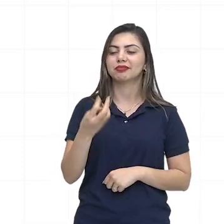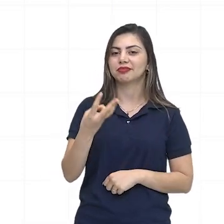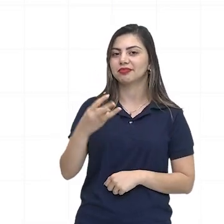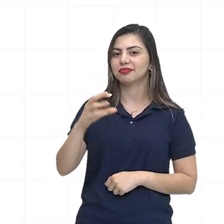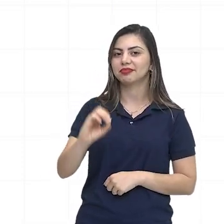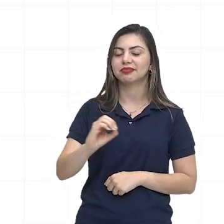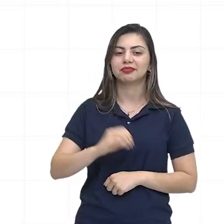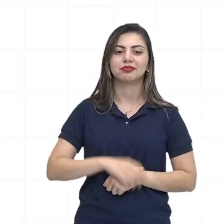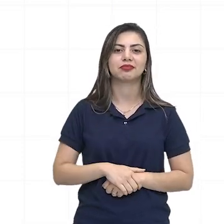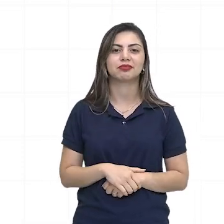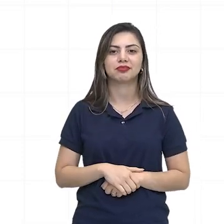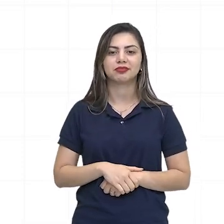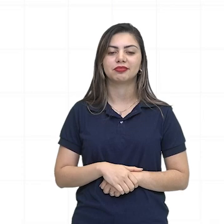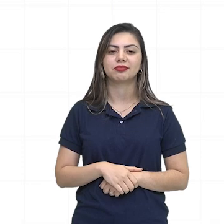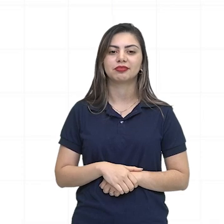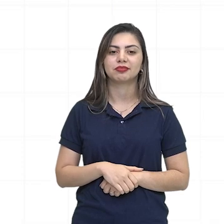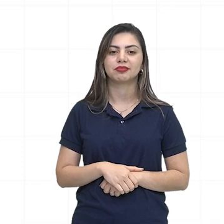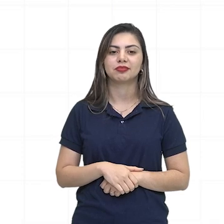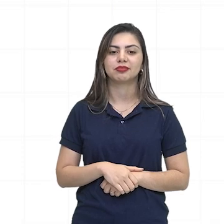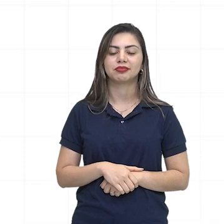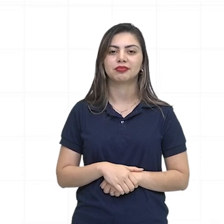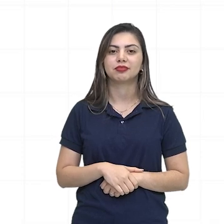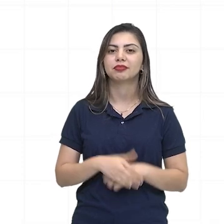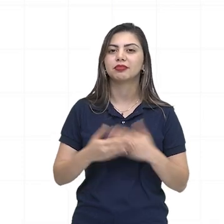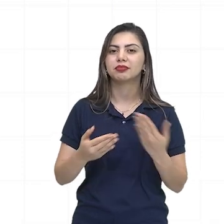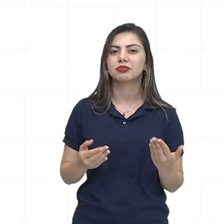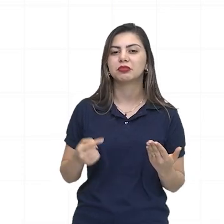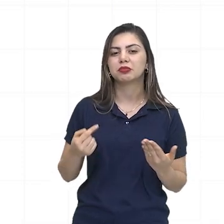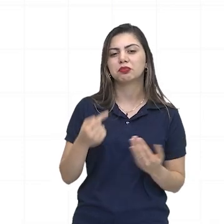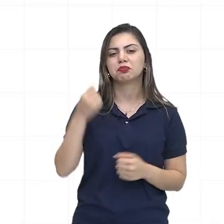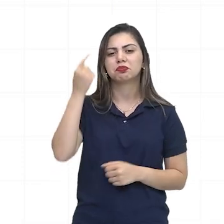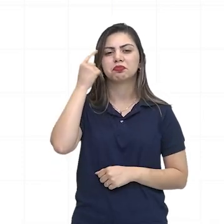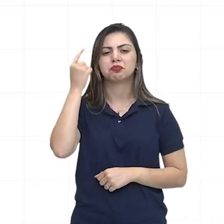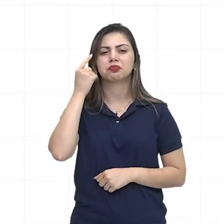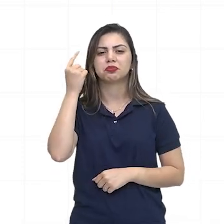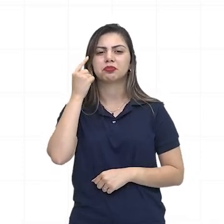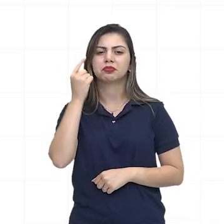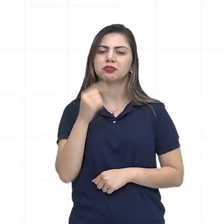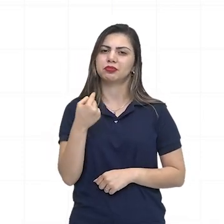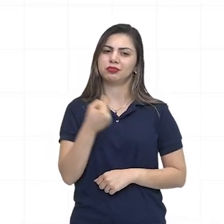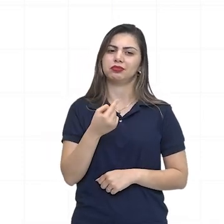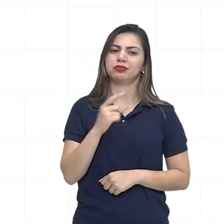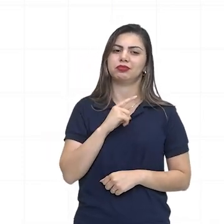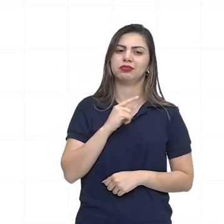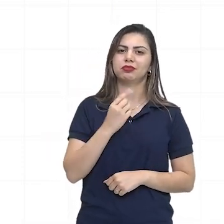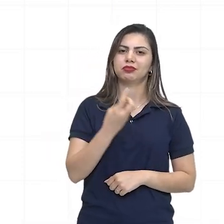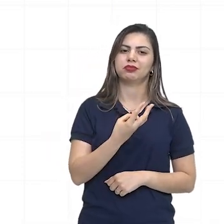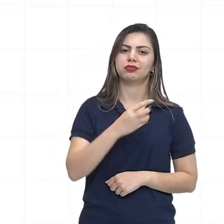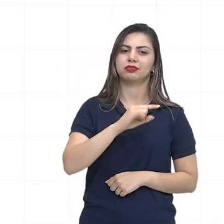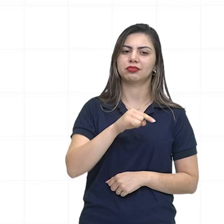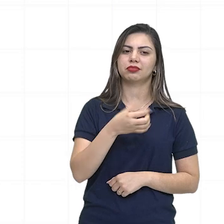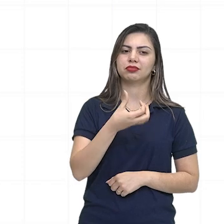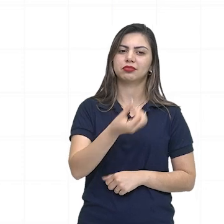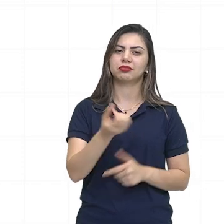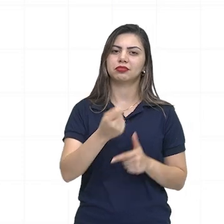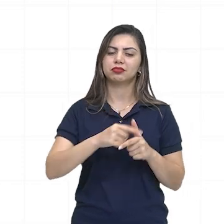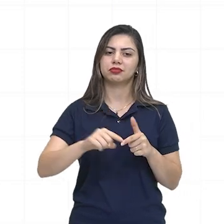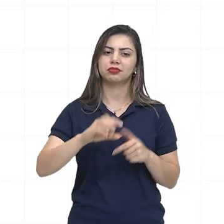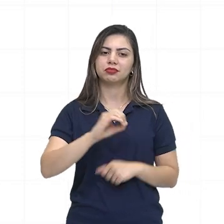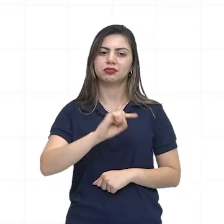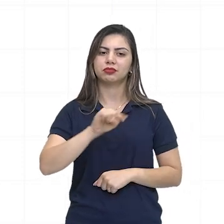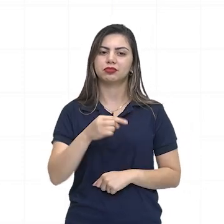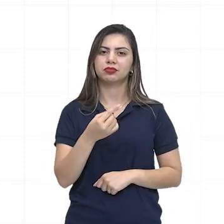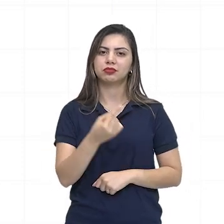é 30. Pode parecer um pouco absurdo a gente estar dividindo dois valores que parecem